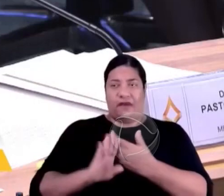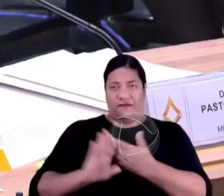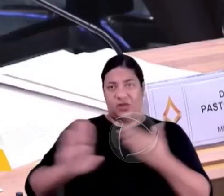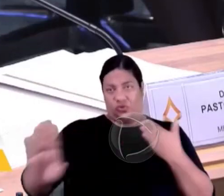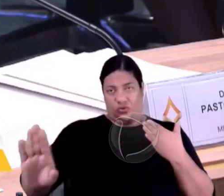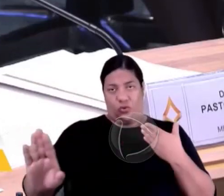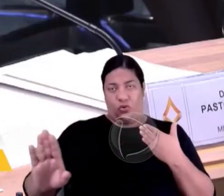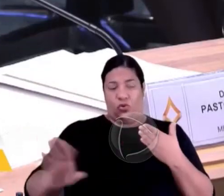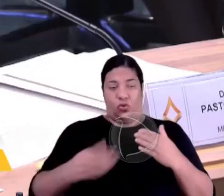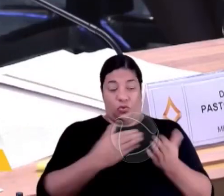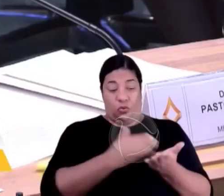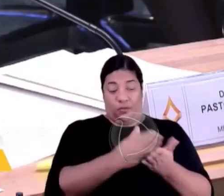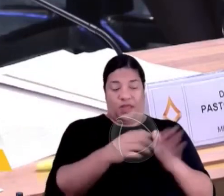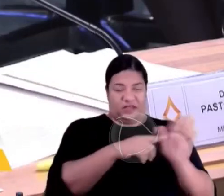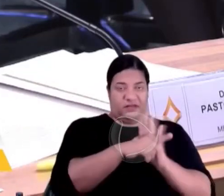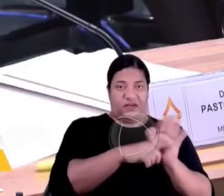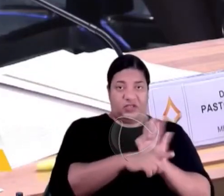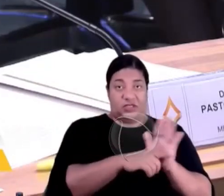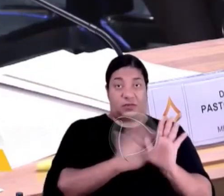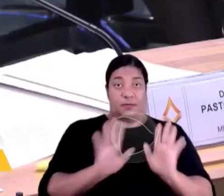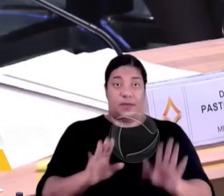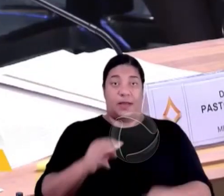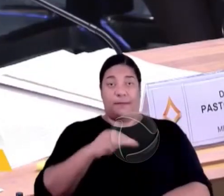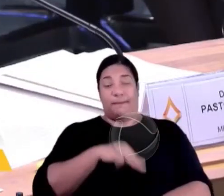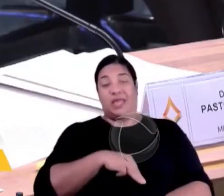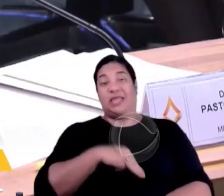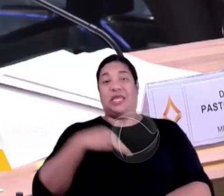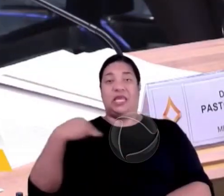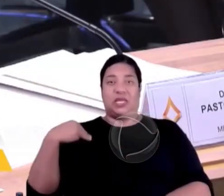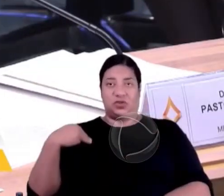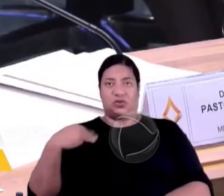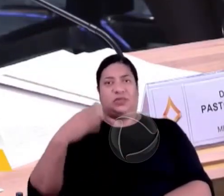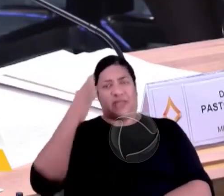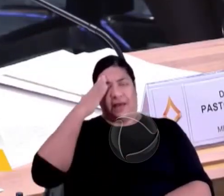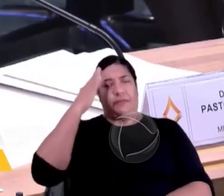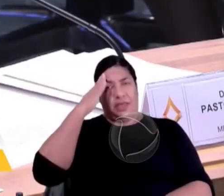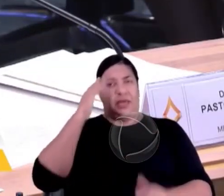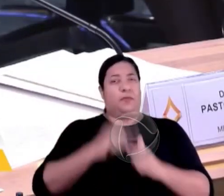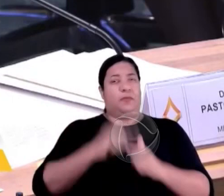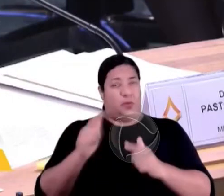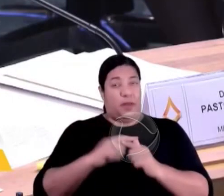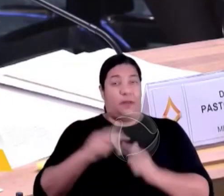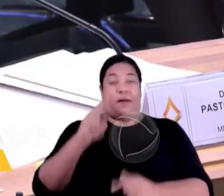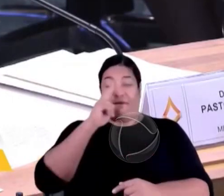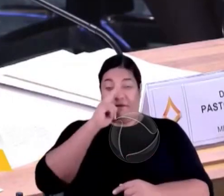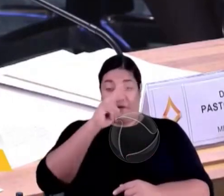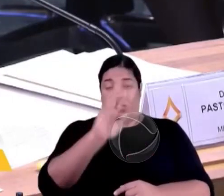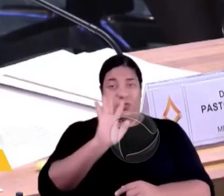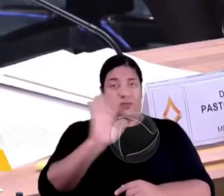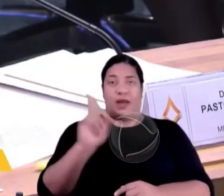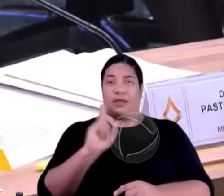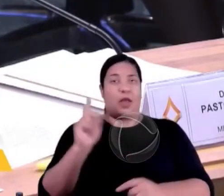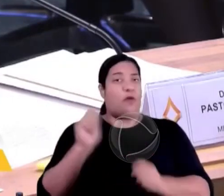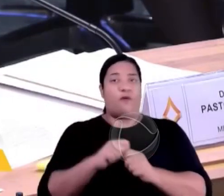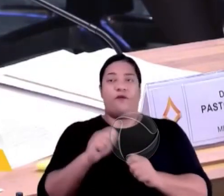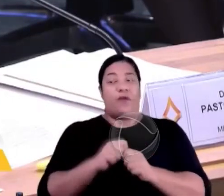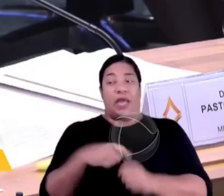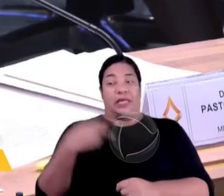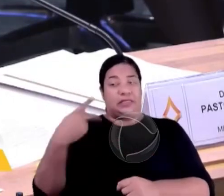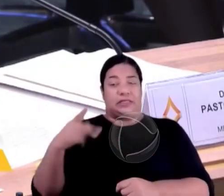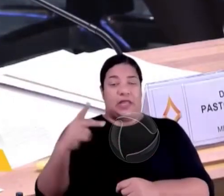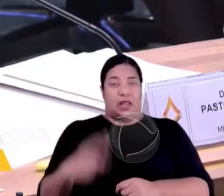investigações o ministro de estado que mesmo sabendo da gravidade da situação não fez o que me deveria ter feito